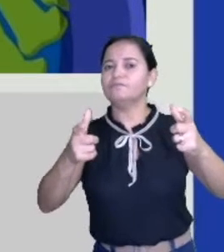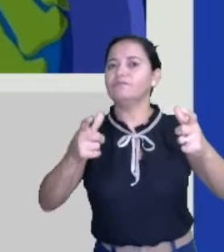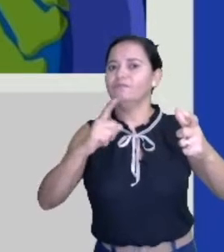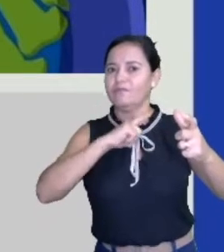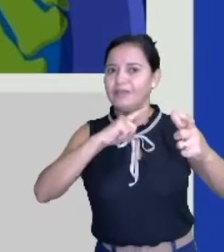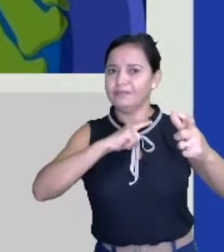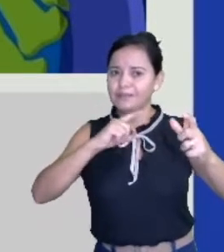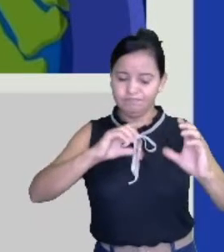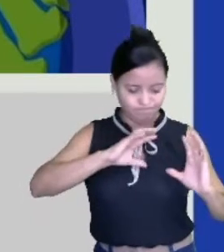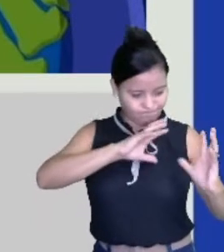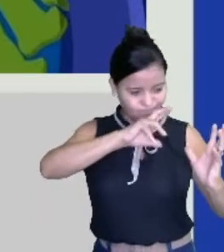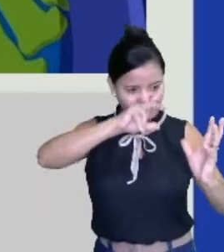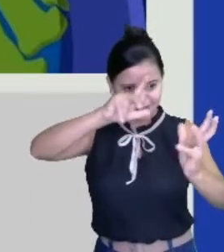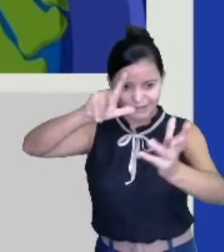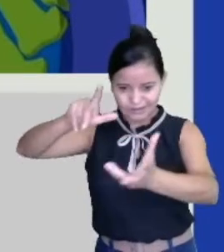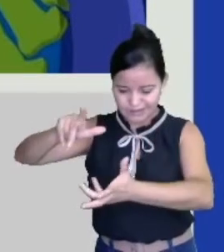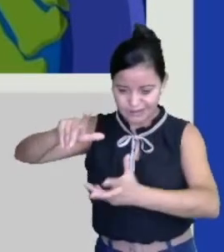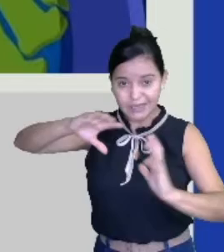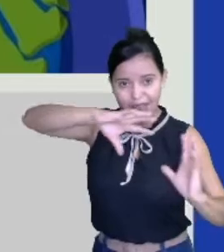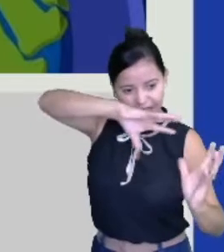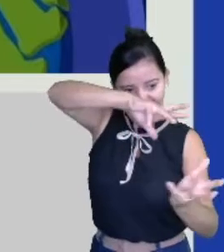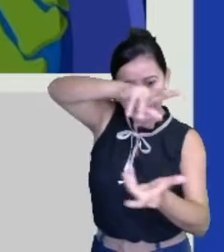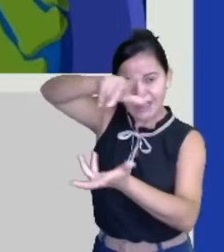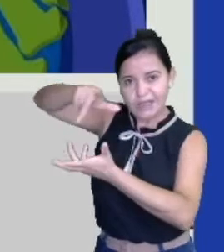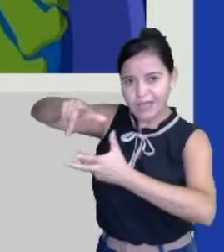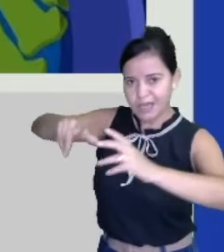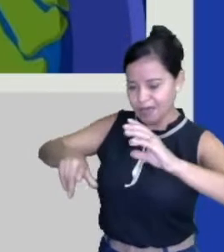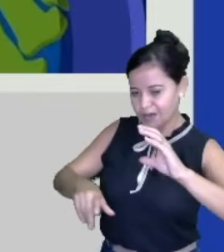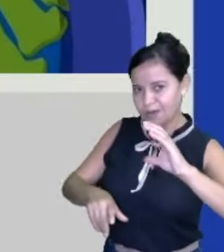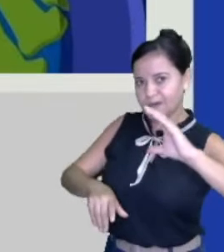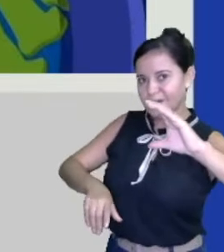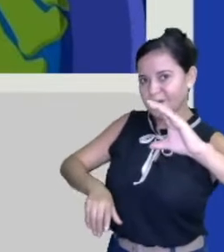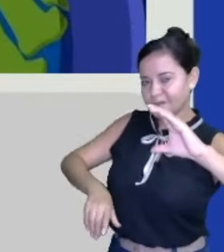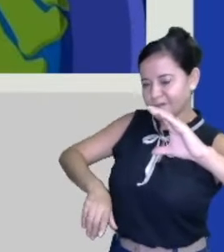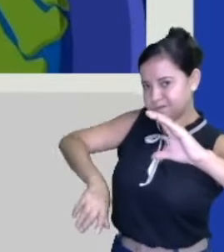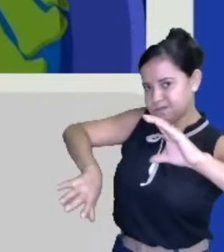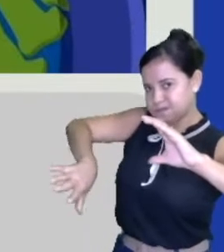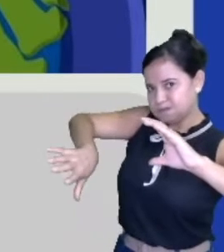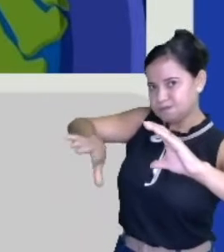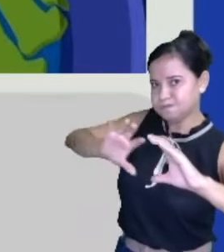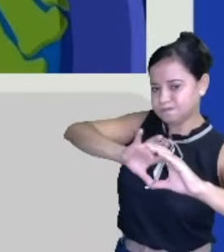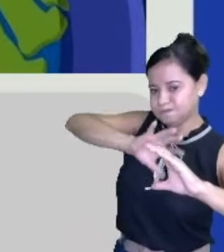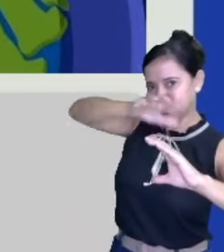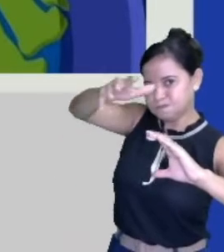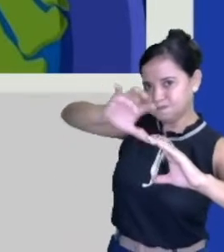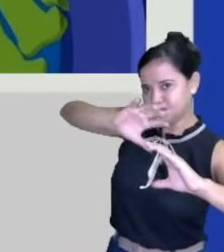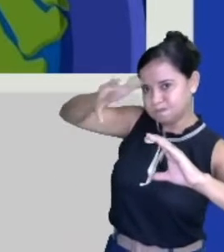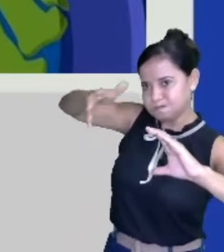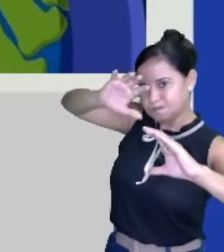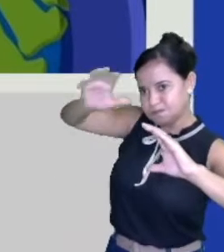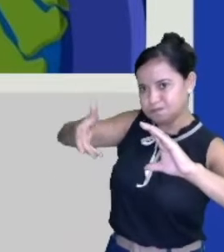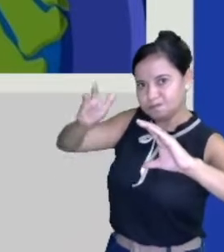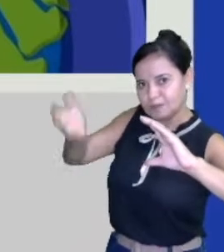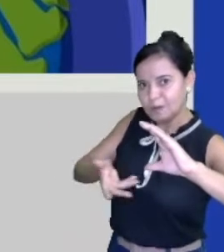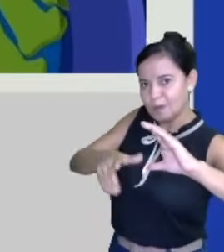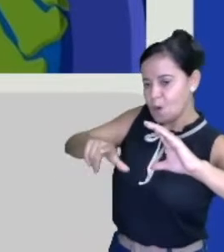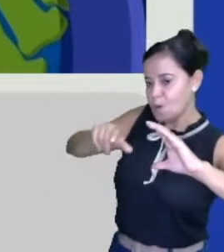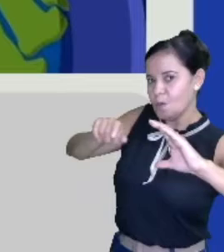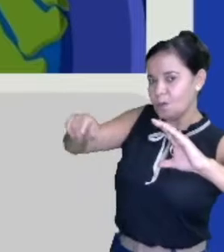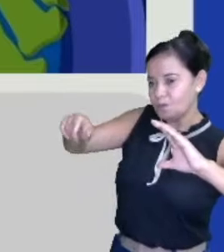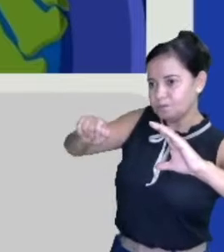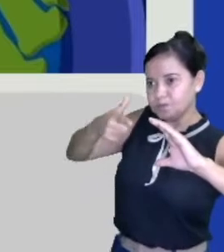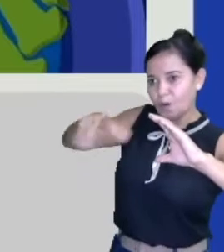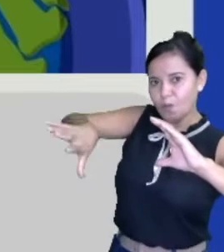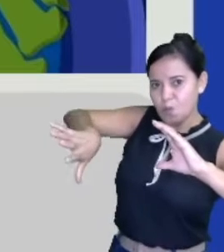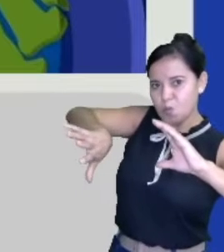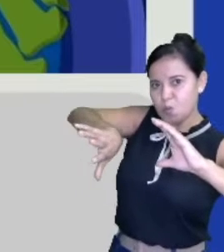cair no nosso planeta, ou seja, ele vai atingir a nossa crosta terrestre, ele vai atingir a região onde a gente se encontra. Então, quando a